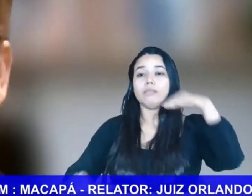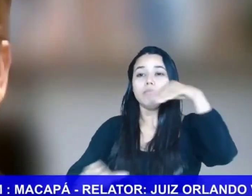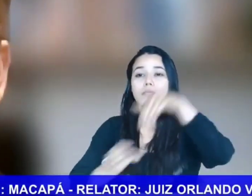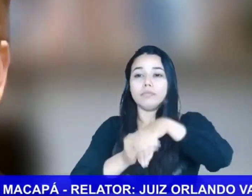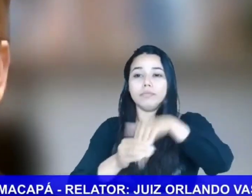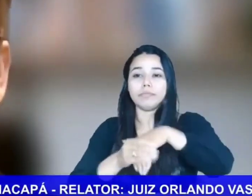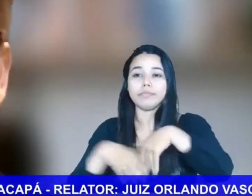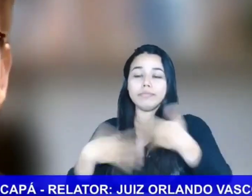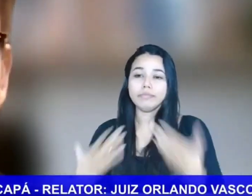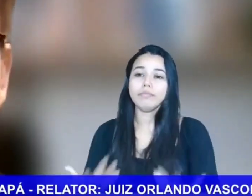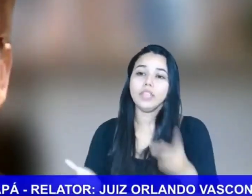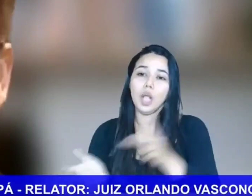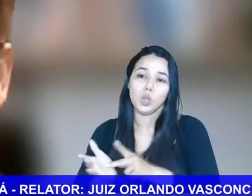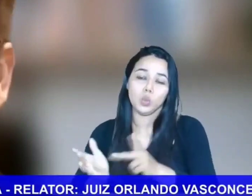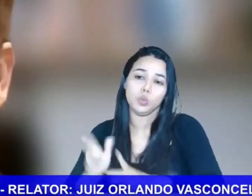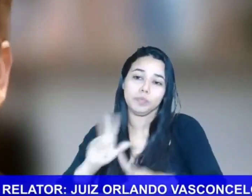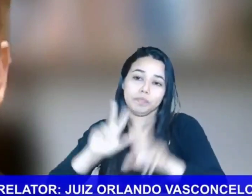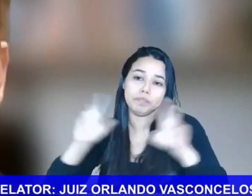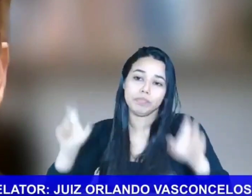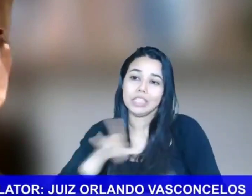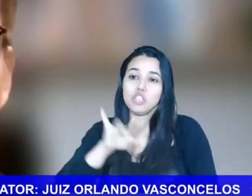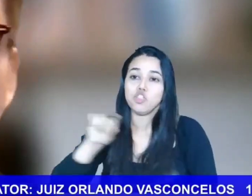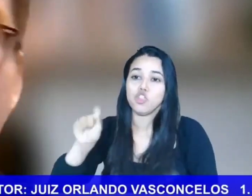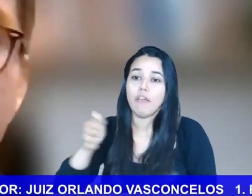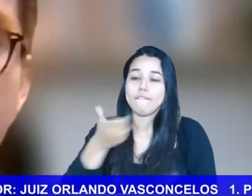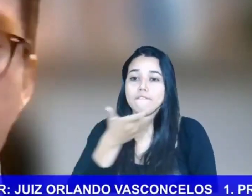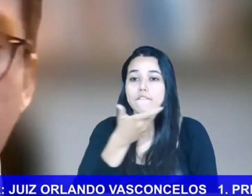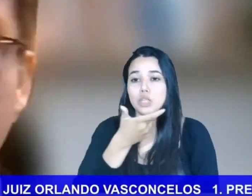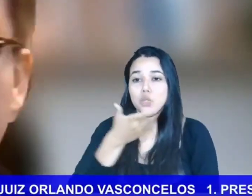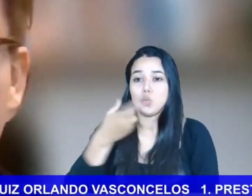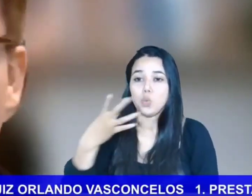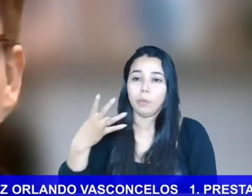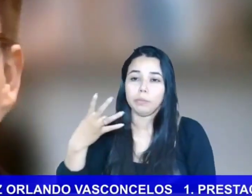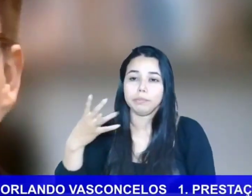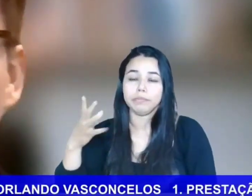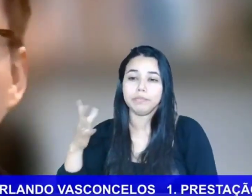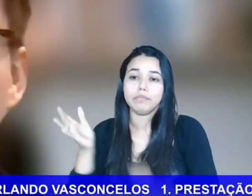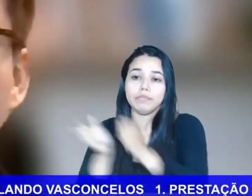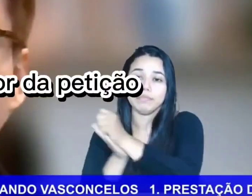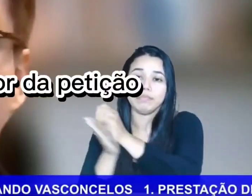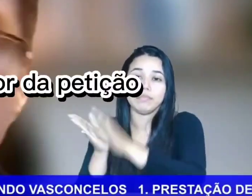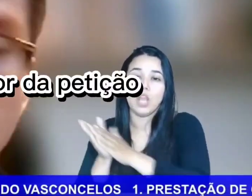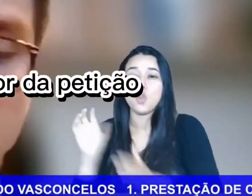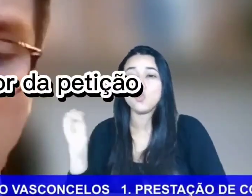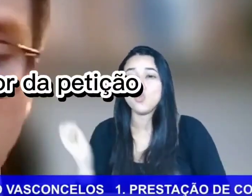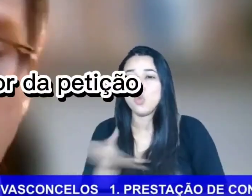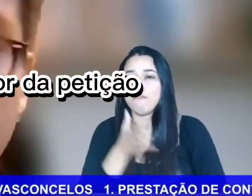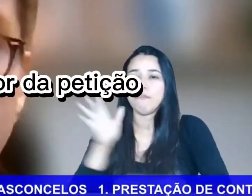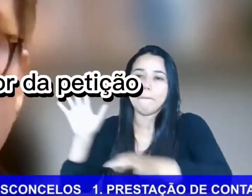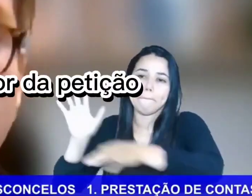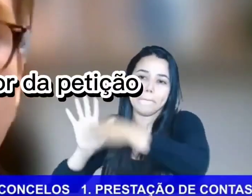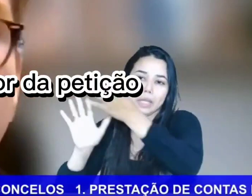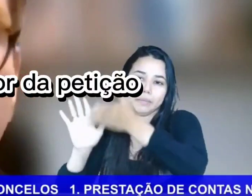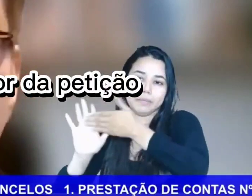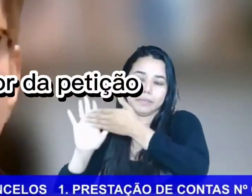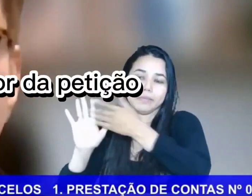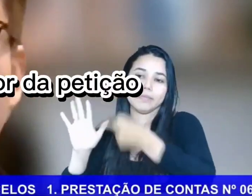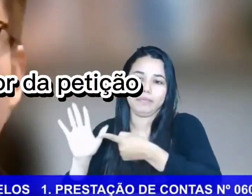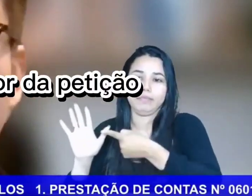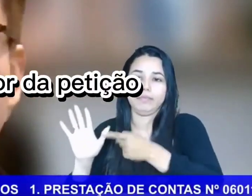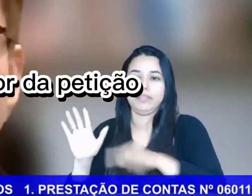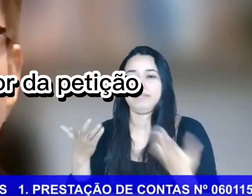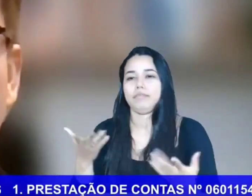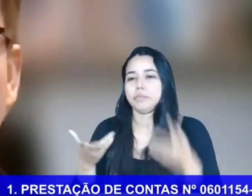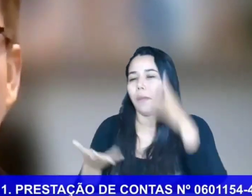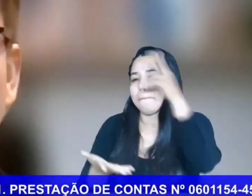fato, no dia 24, foi exarado pelo NACEP novo parecer, sem que fosse apreciado o teor da